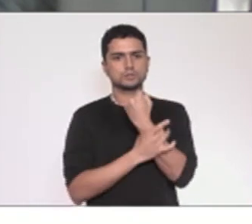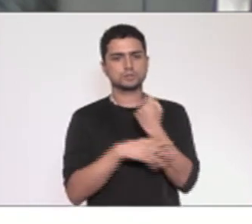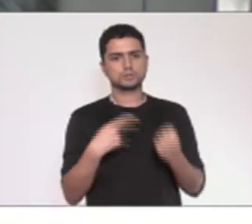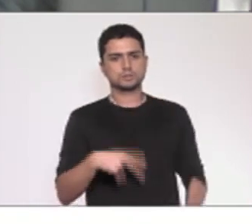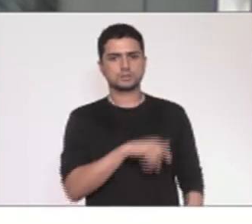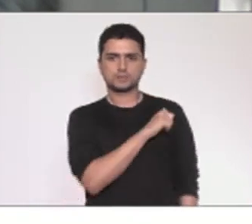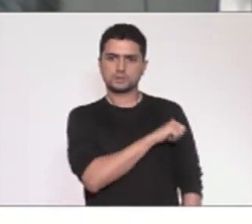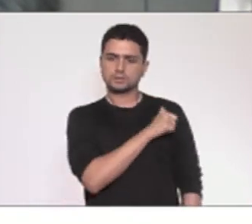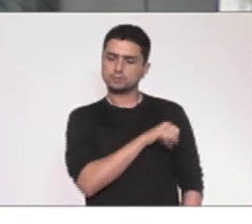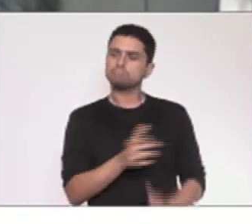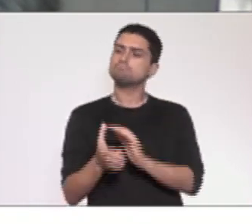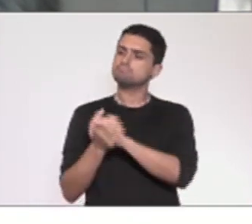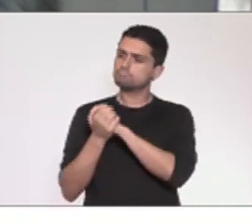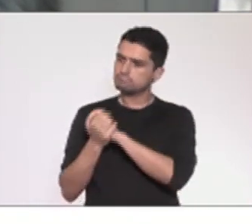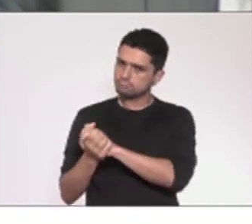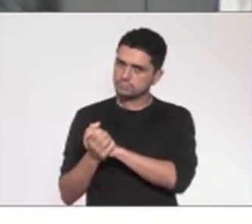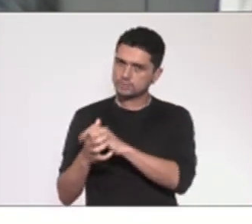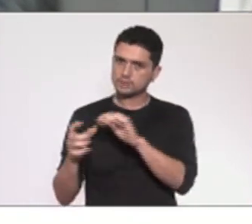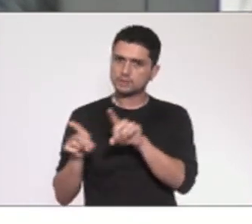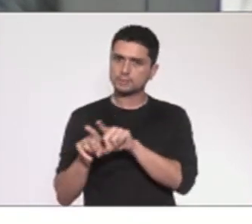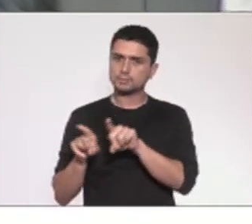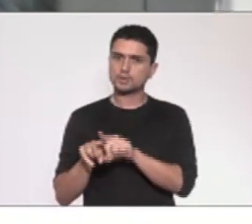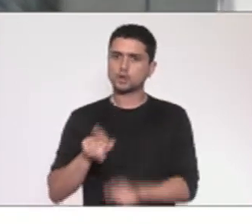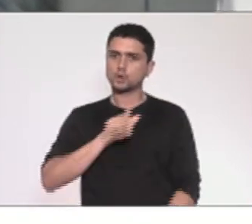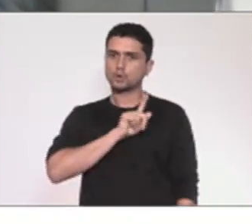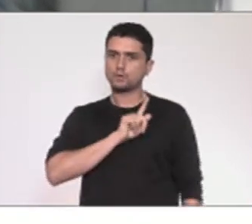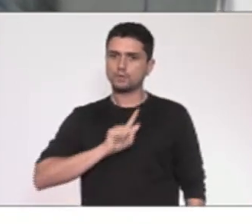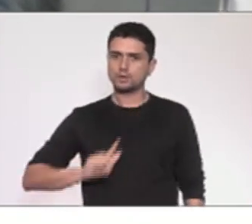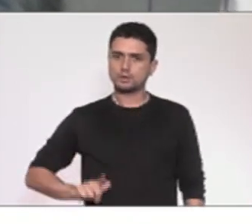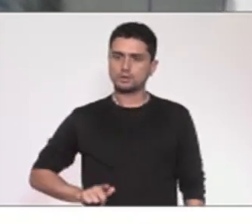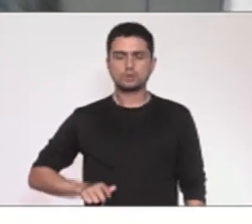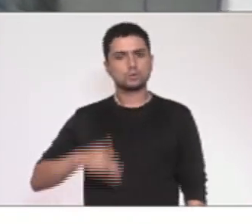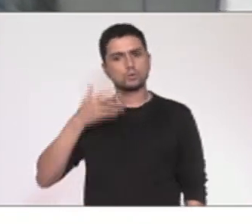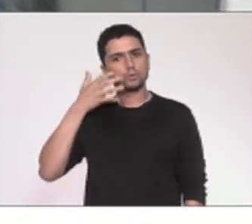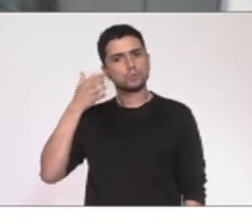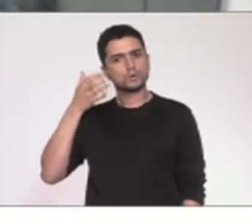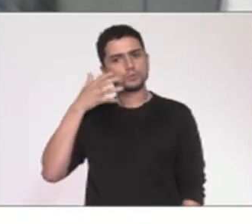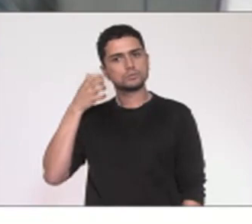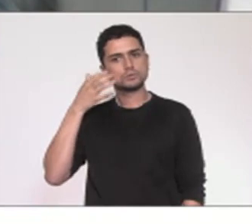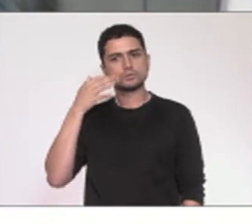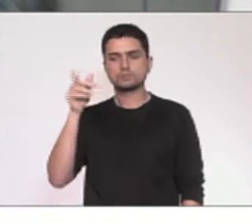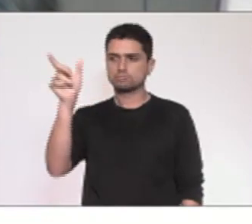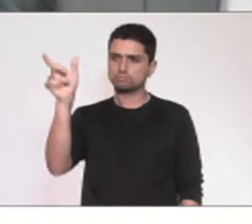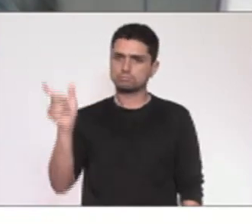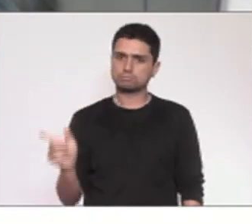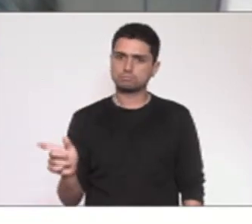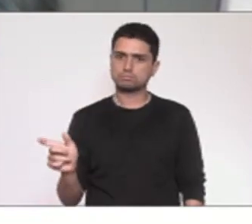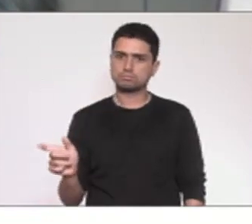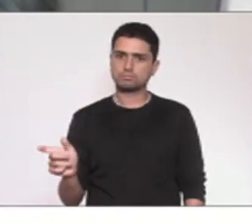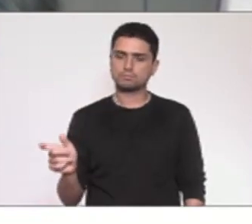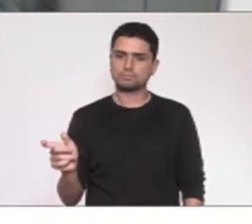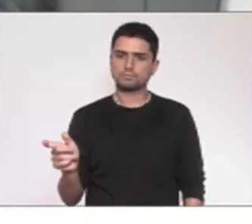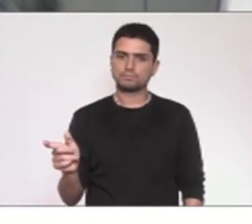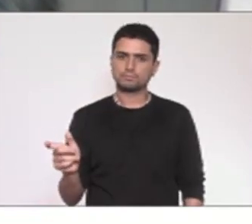E cumprimento também o nosso governador Wilson Witzel, na pessoa de